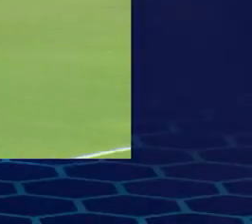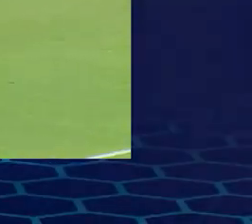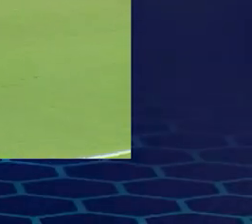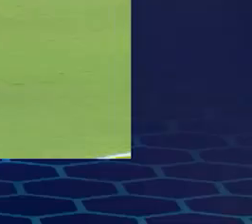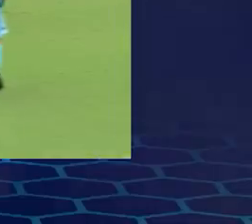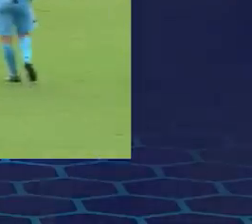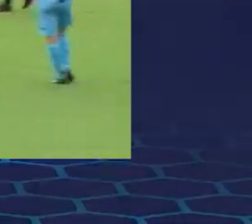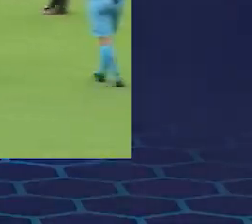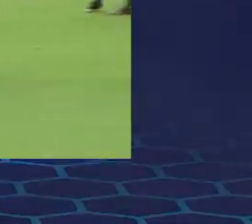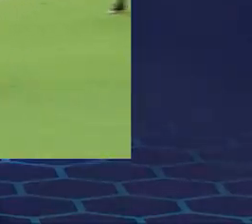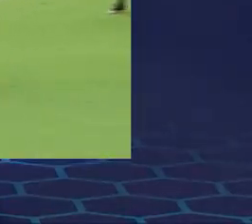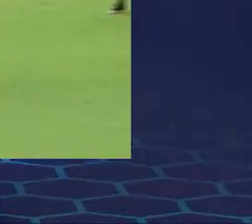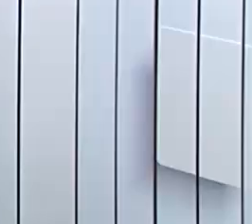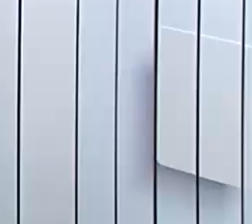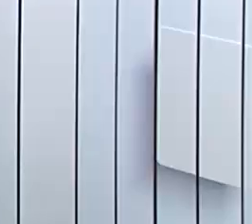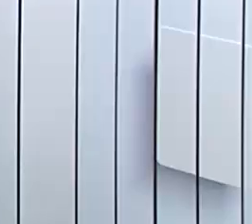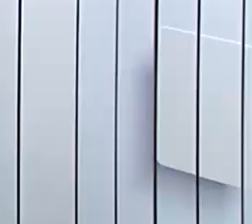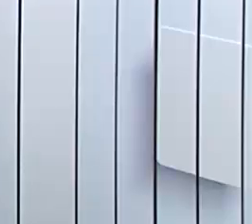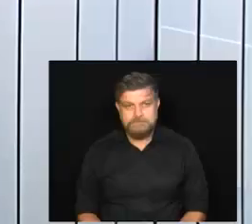de Ouro.